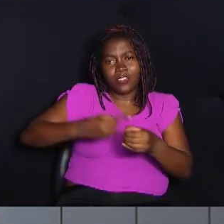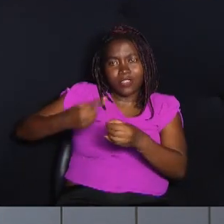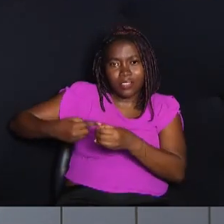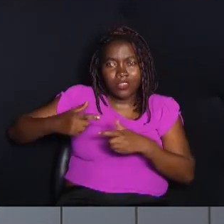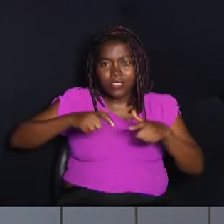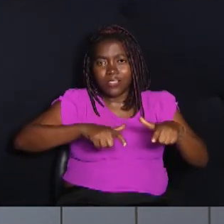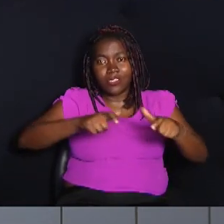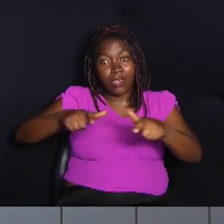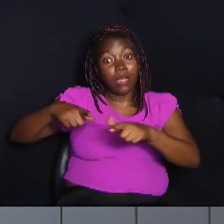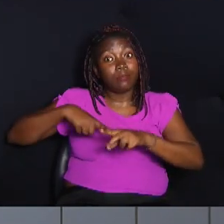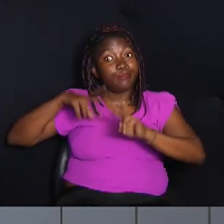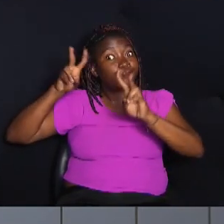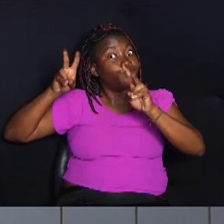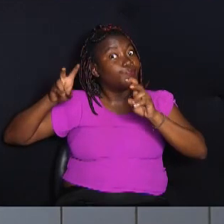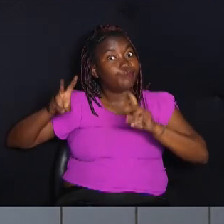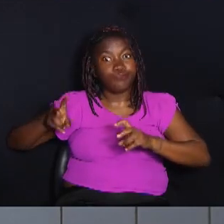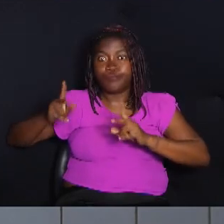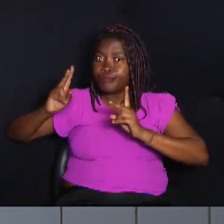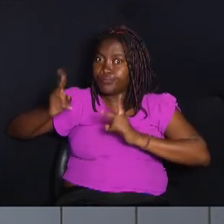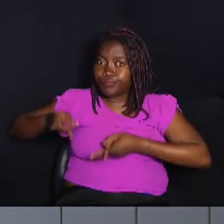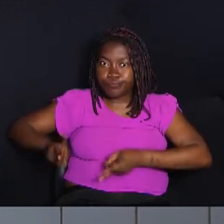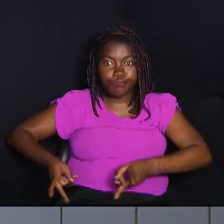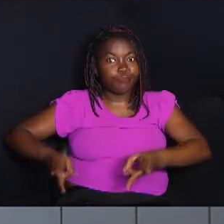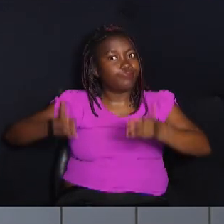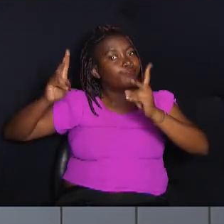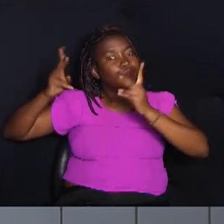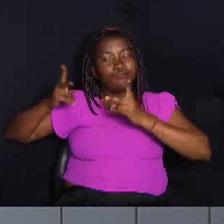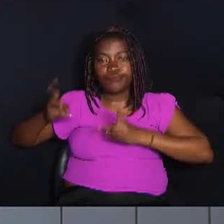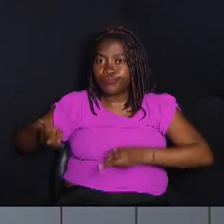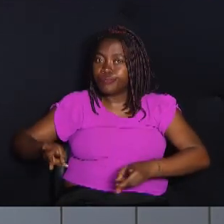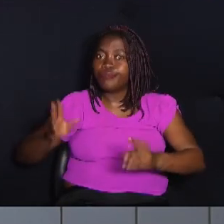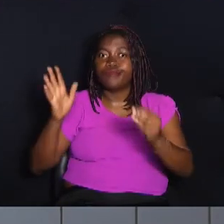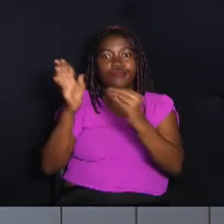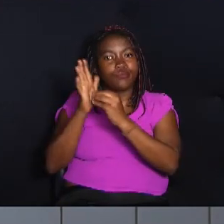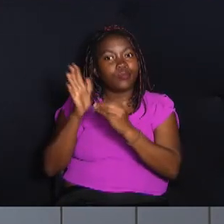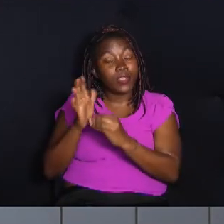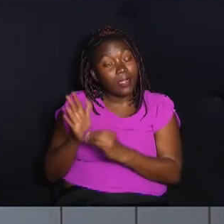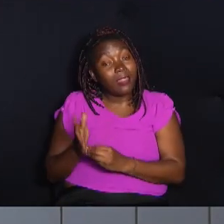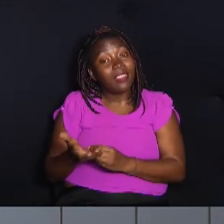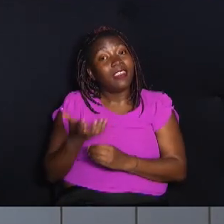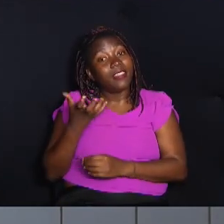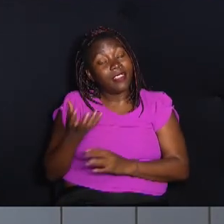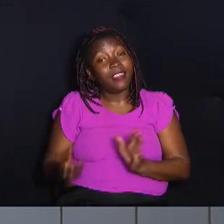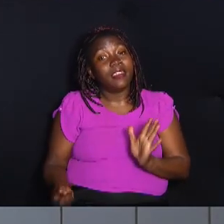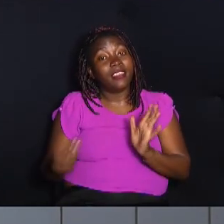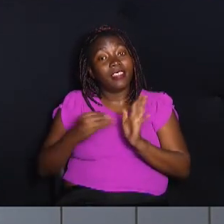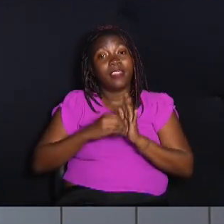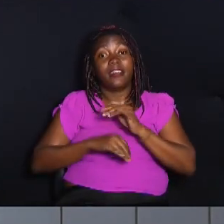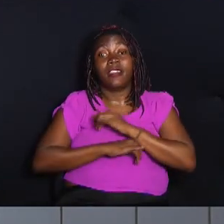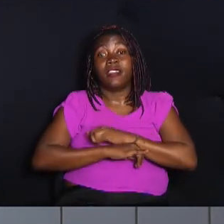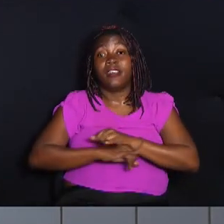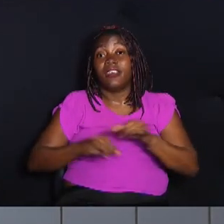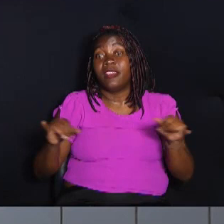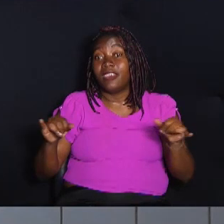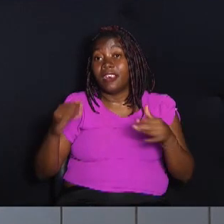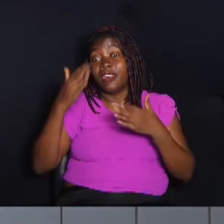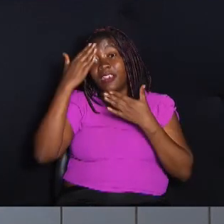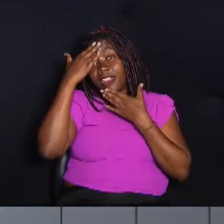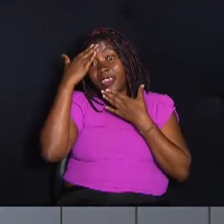tema sempre recorrente, sempre sendo colocado. E quero deixar aqui uma mensagem de